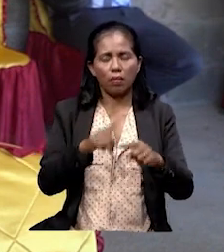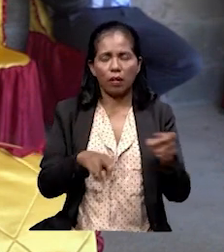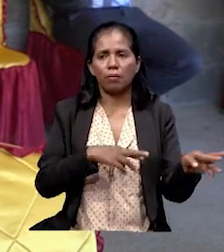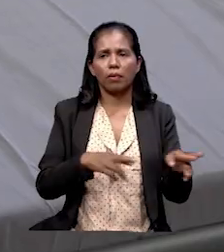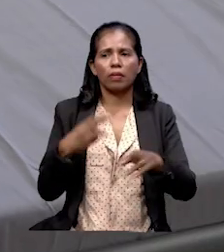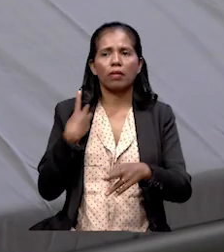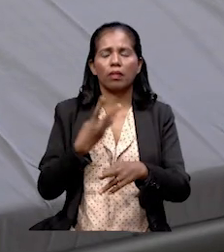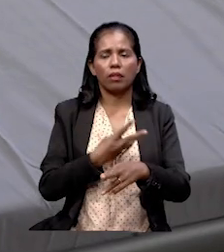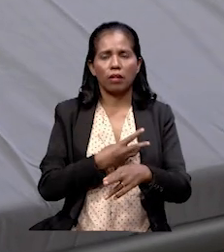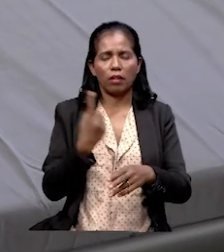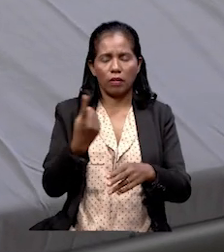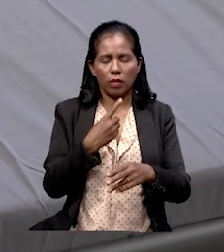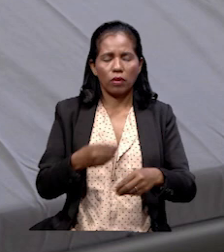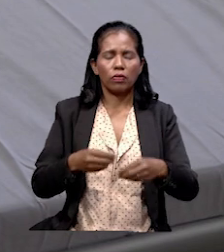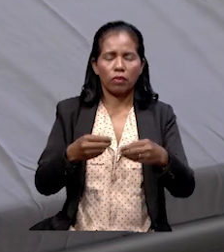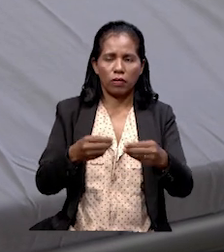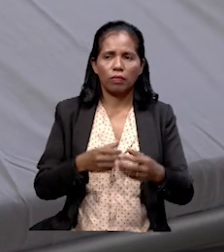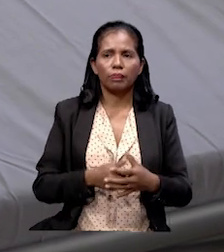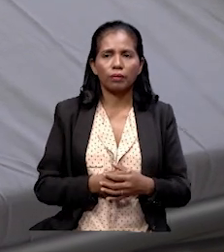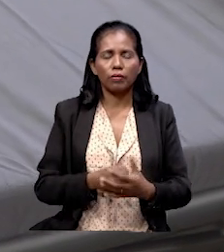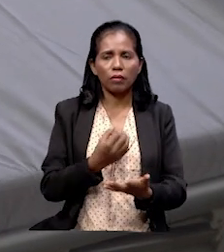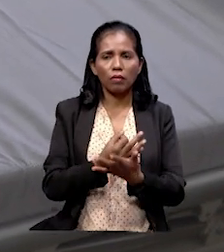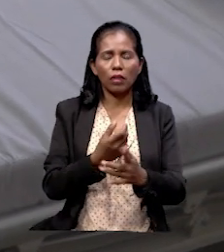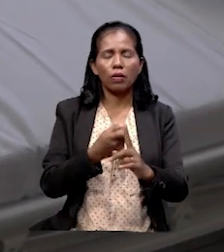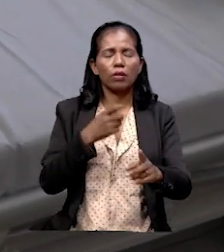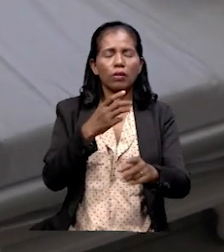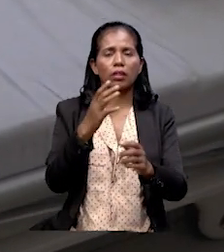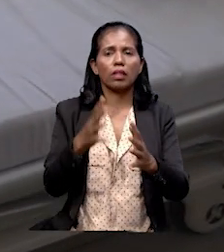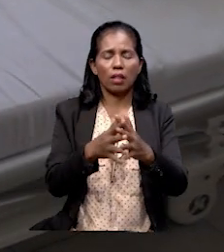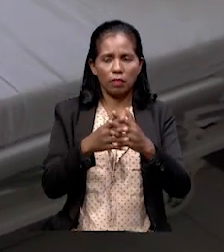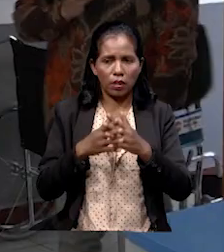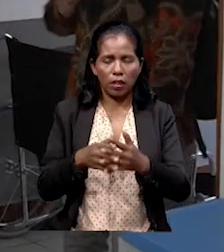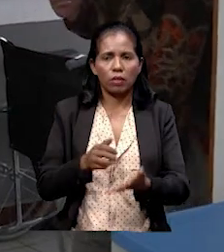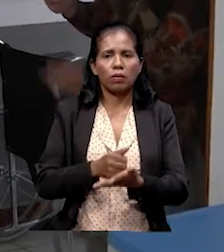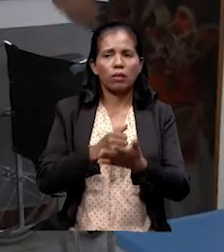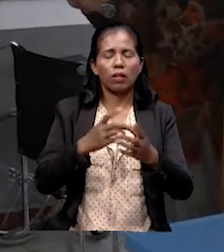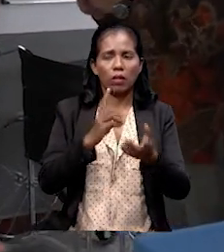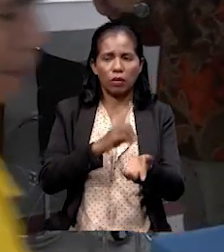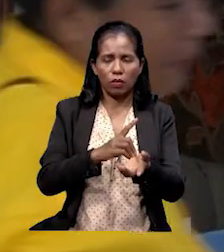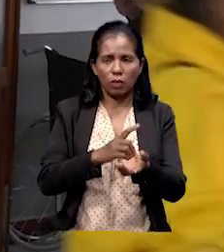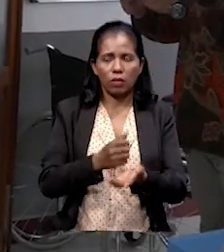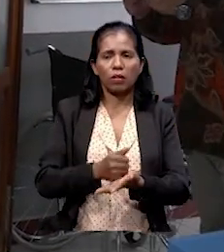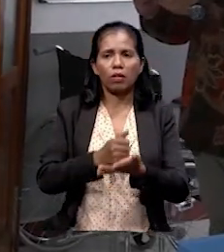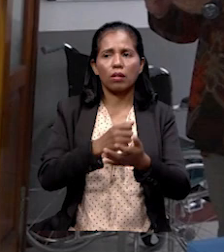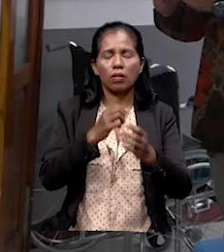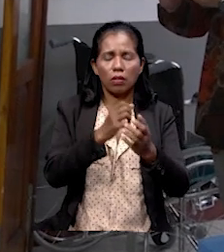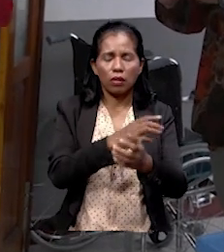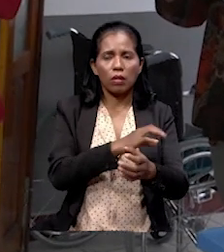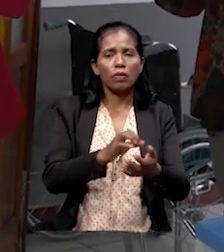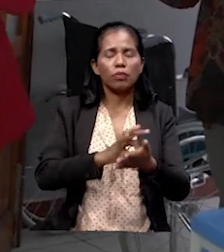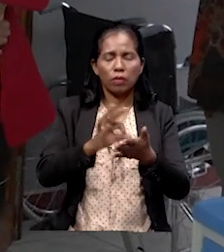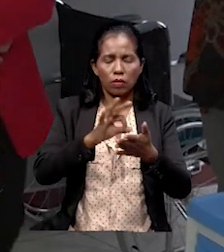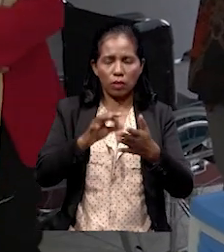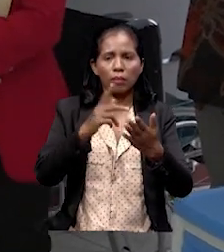na fatin. Fundo População Nações Unidas facilita a ONU Pessoal Saúde a Tucida Reisin, ter formação programa Kemon